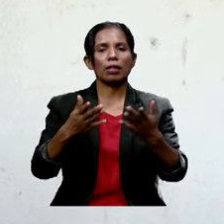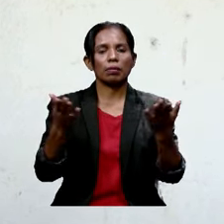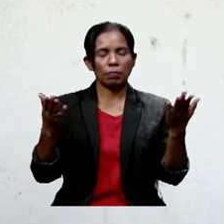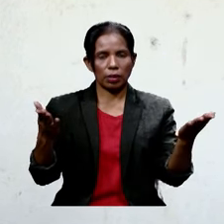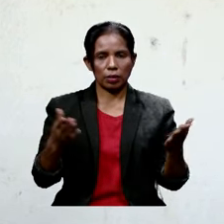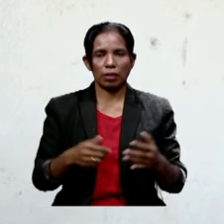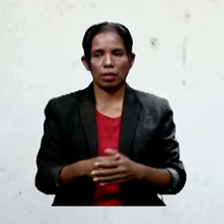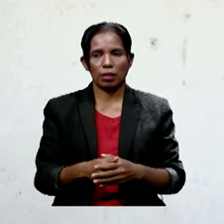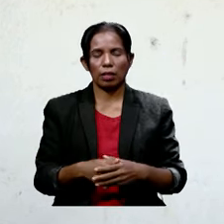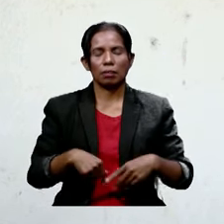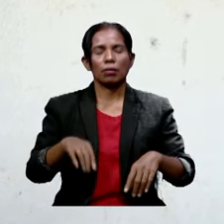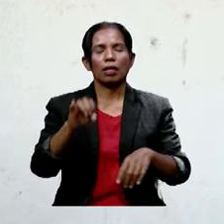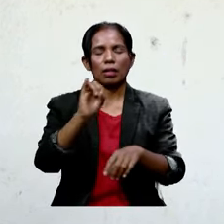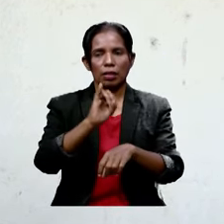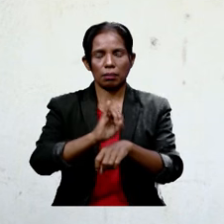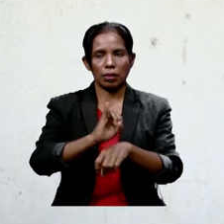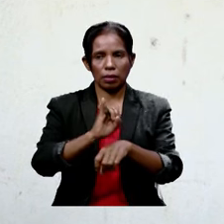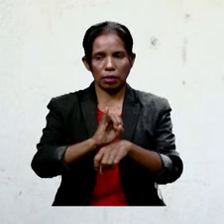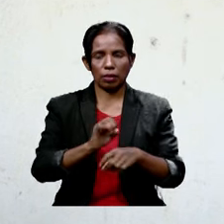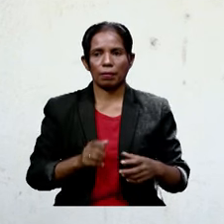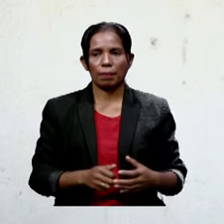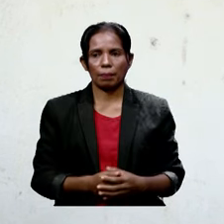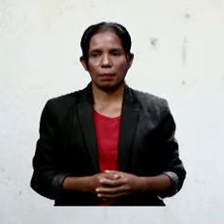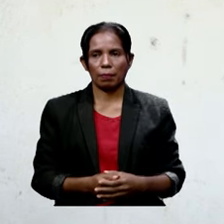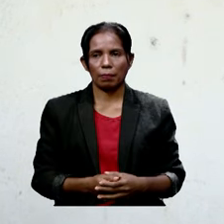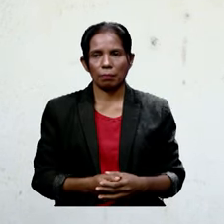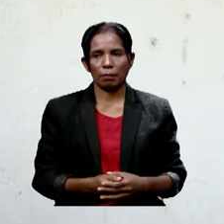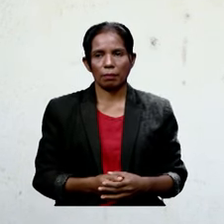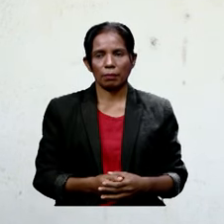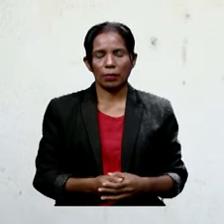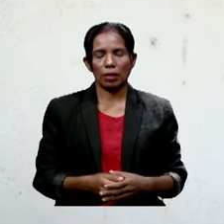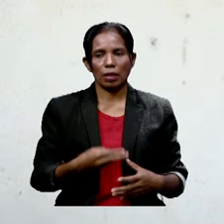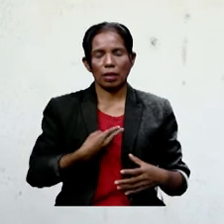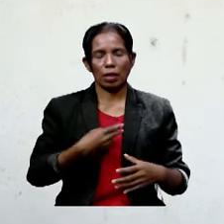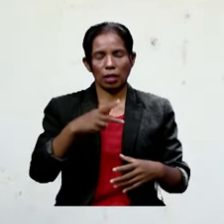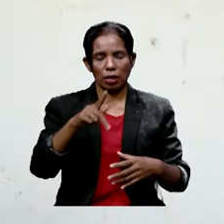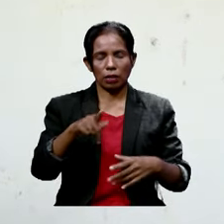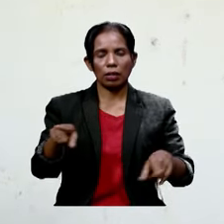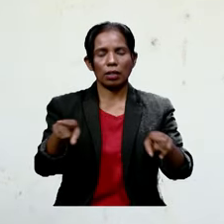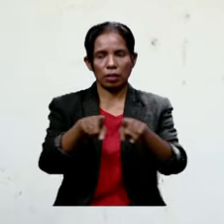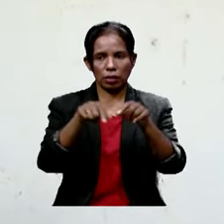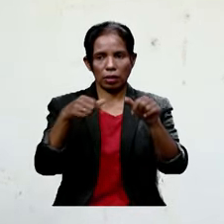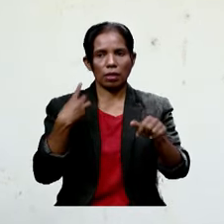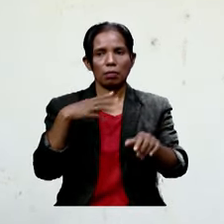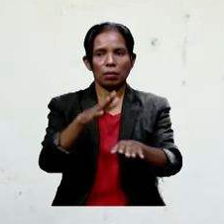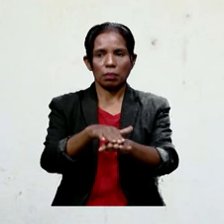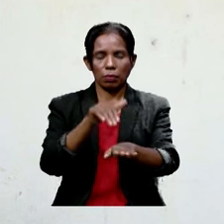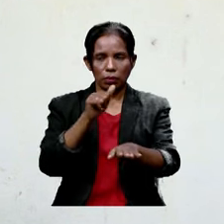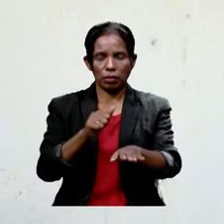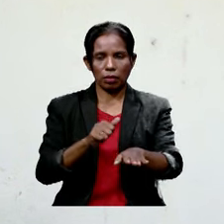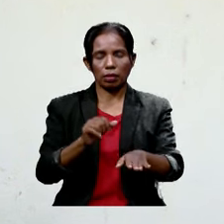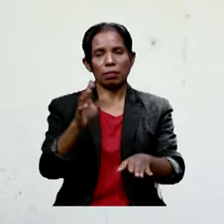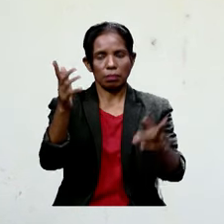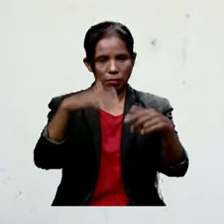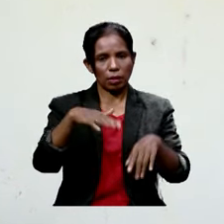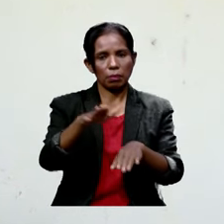dena bareza ninia até tudo ida hane sane ami bolunia dia sene Florinda mai